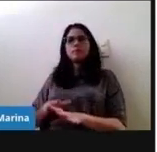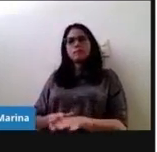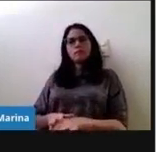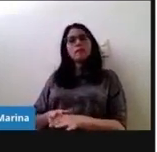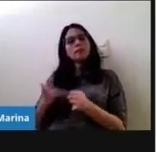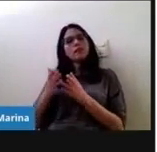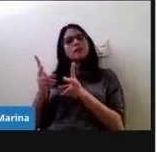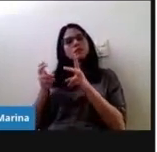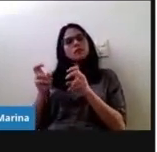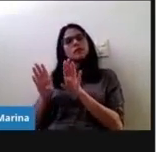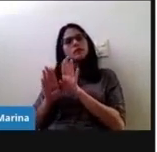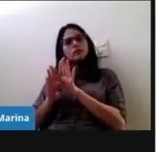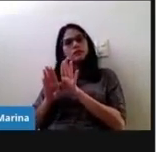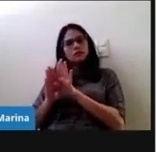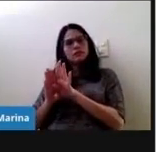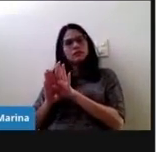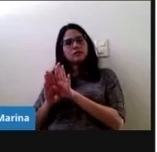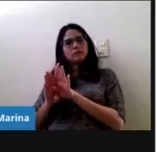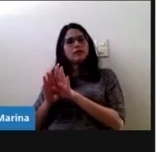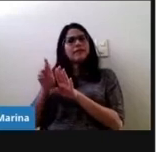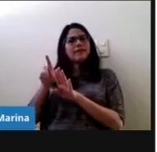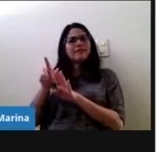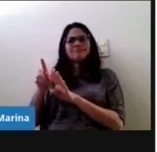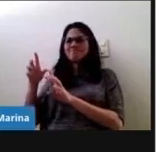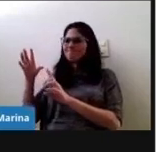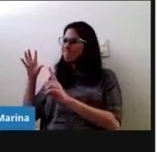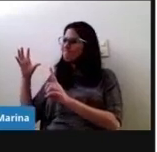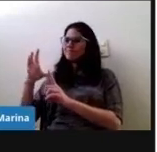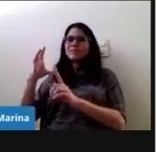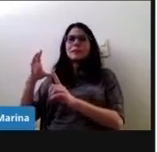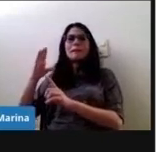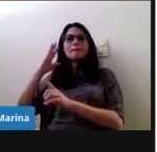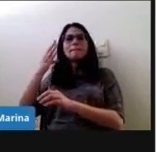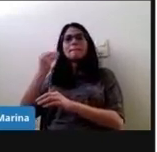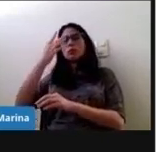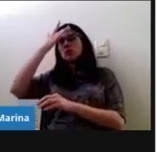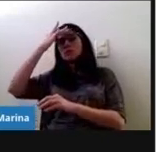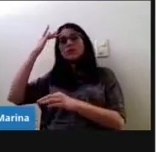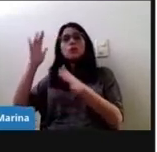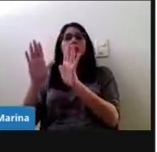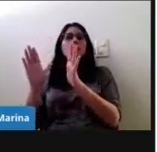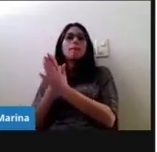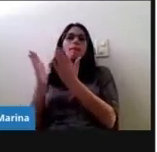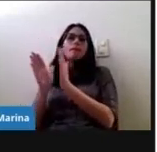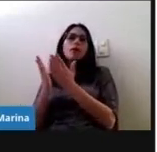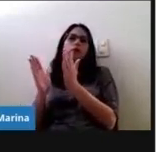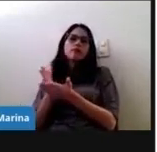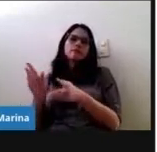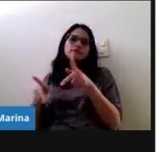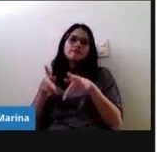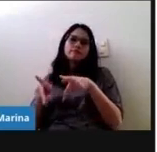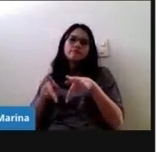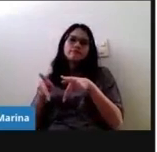não transmissíveis, elas atingem fortemente camadas mais pobres da população, né? E